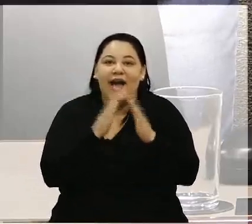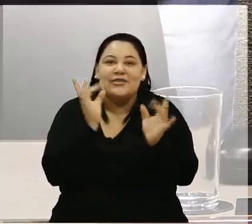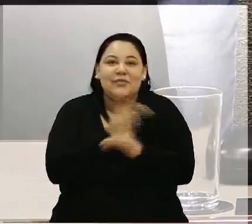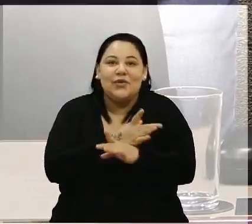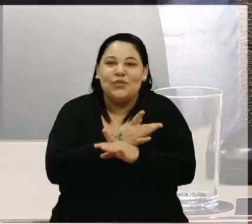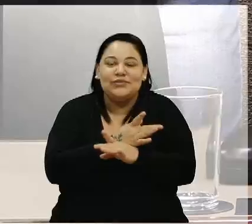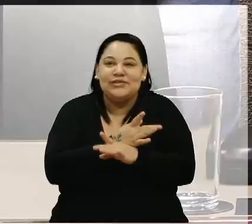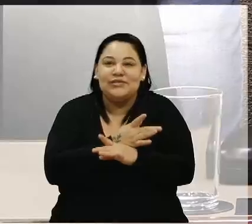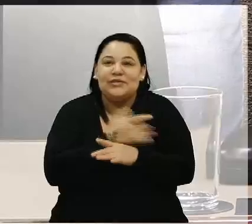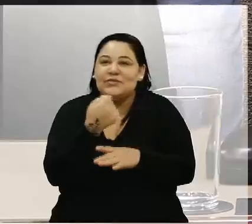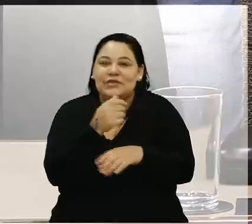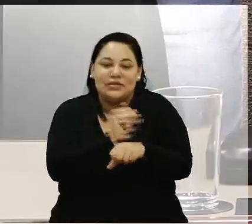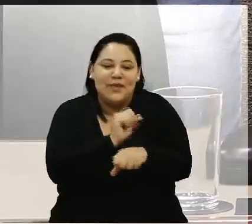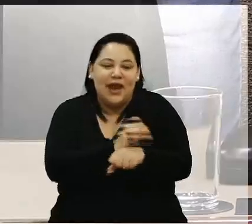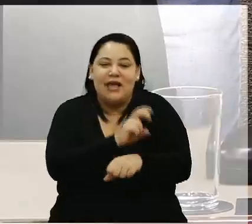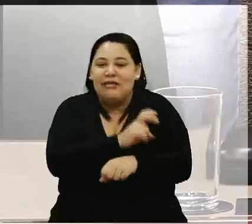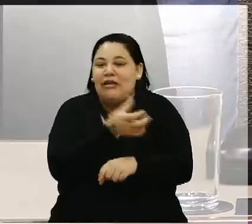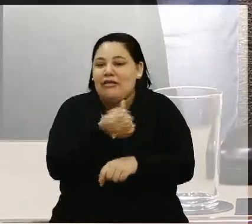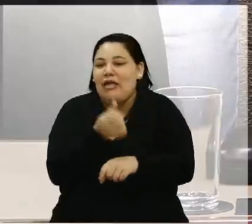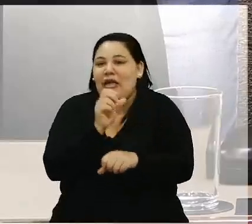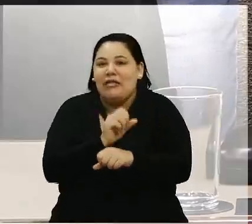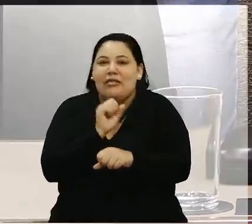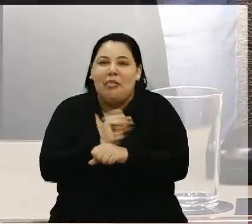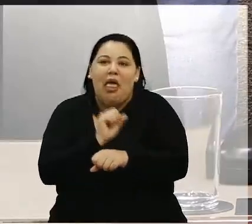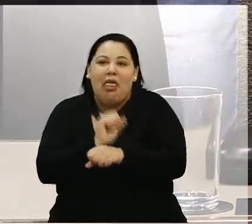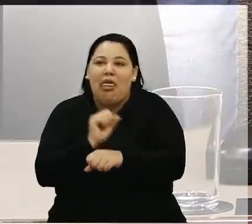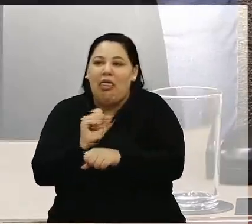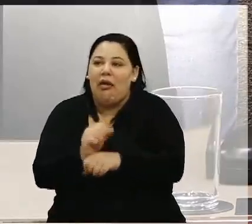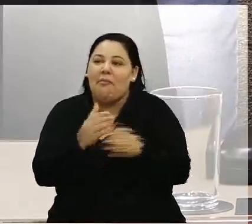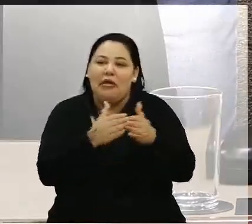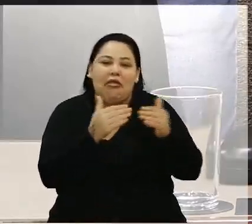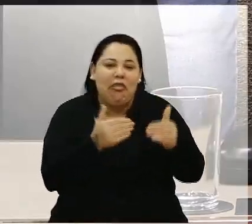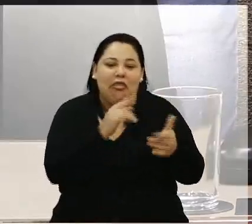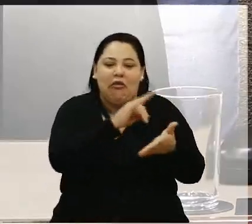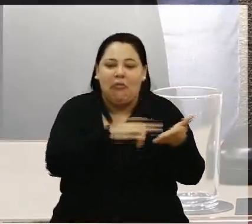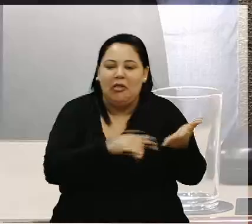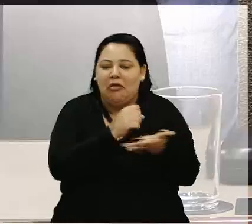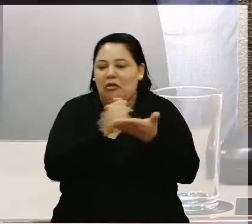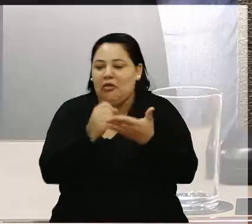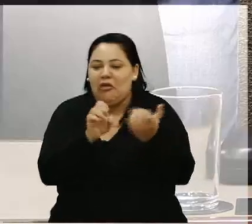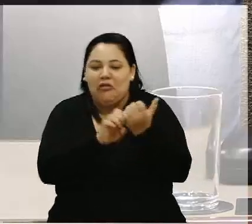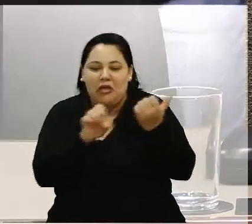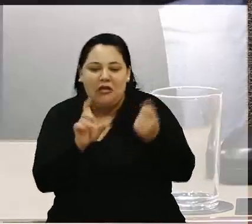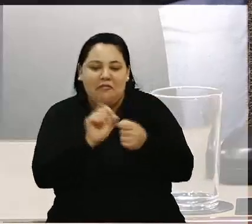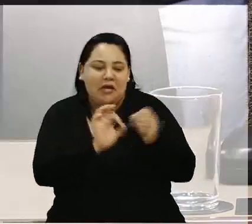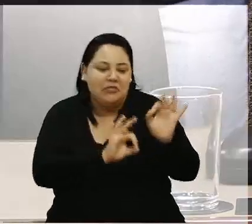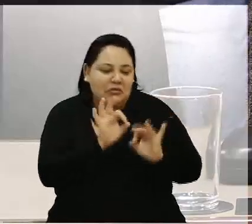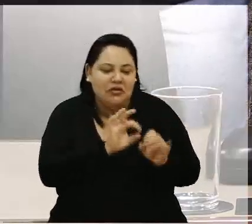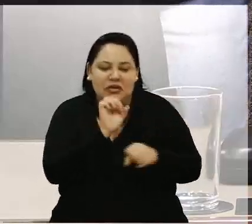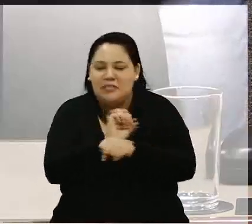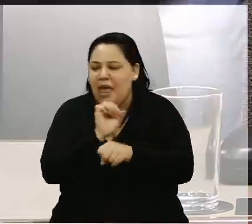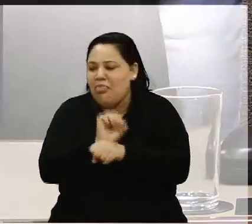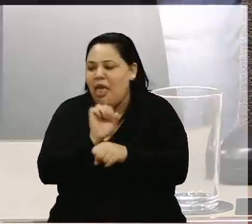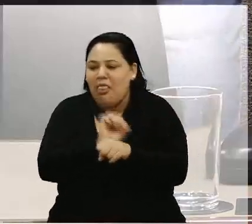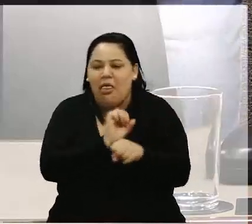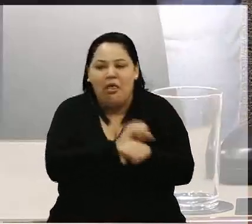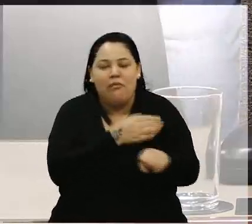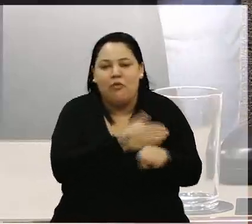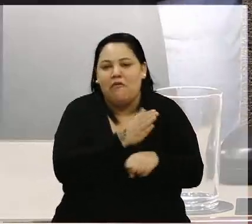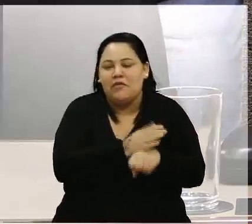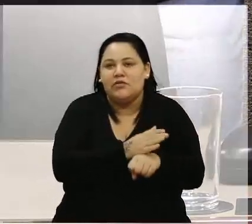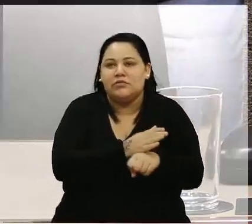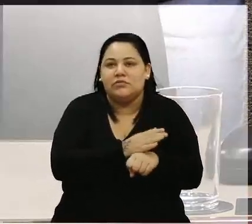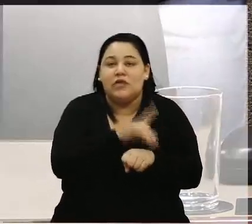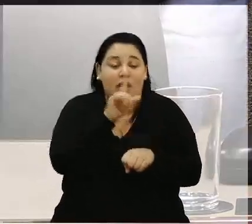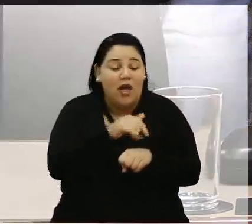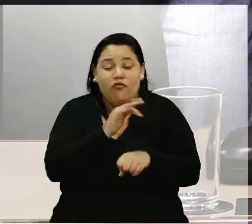5 meses, licença disso, licença daquilo, e contratar engenheiro, fazer projeto, esperar aprovação e tudo mais. Esse é o